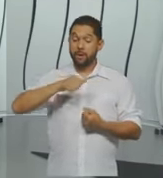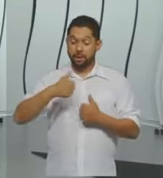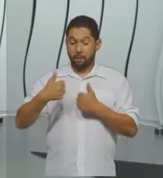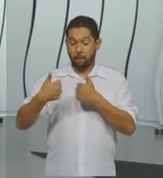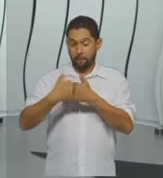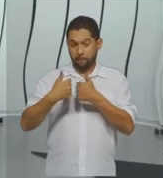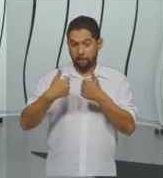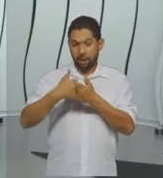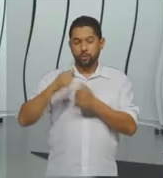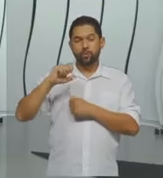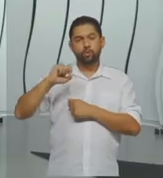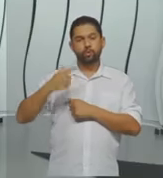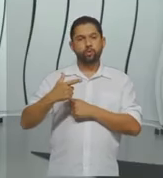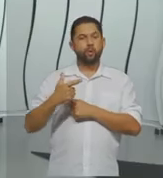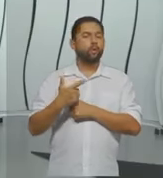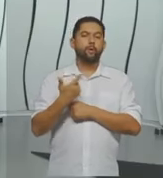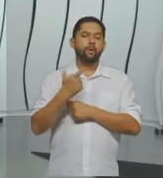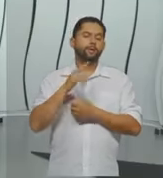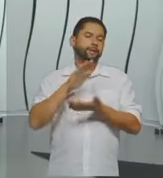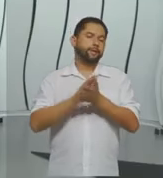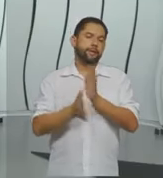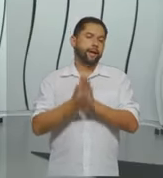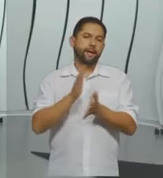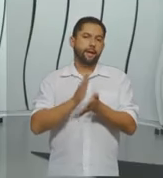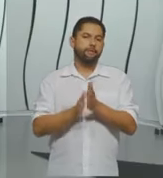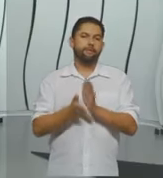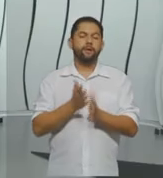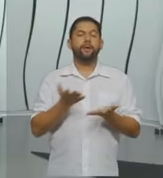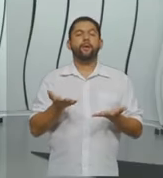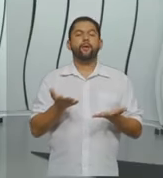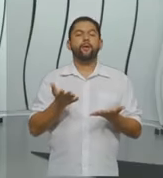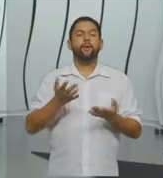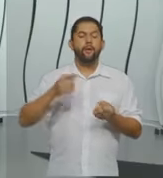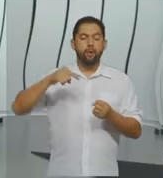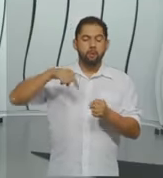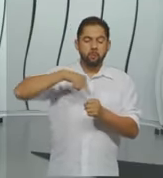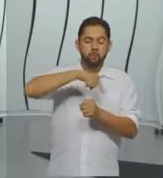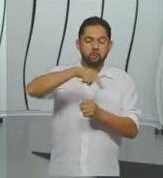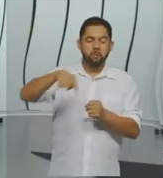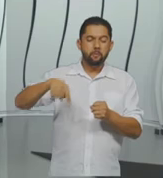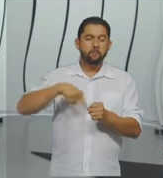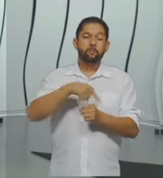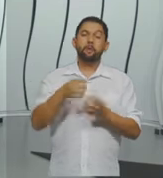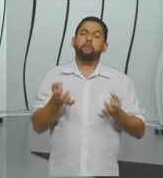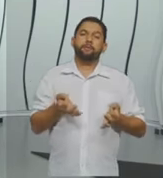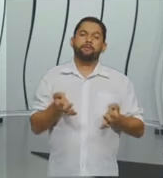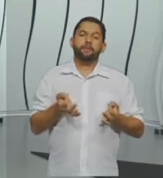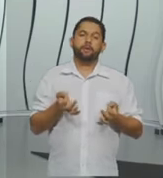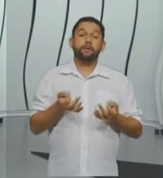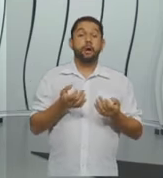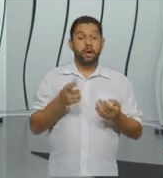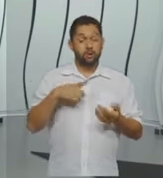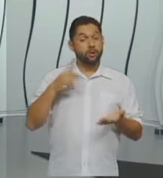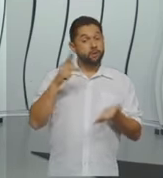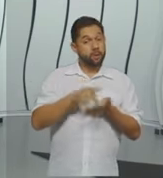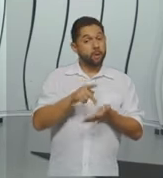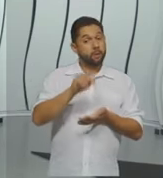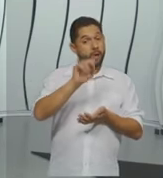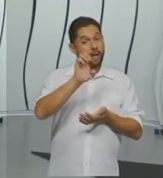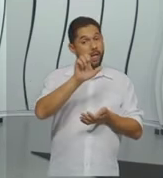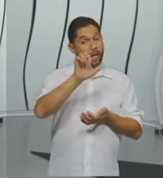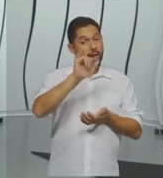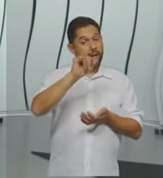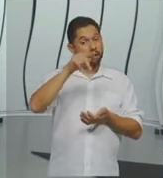Sol não era uma circunferência, e sim uma elipse. Mas como que ele chegou a essa conclusão? Ele